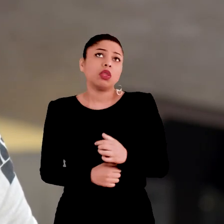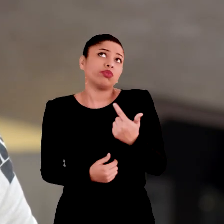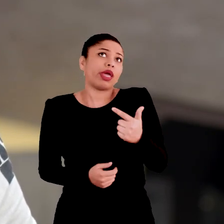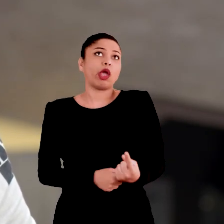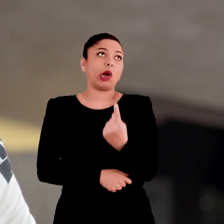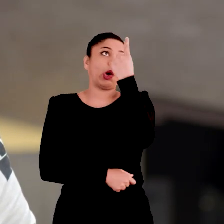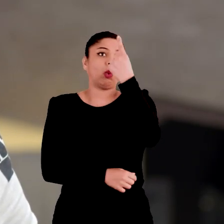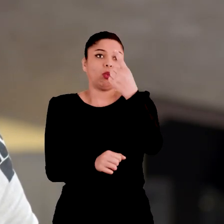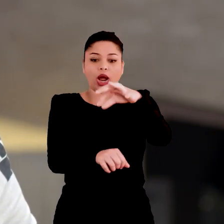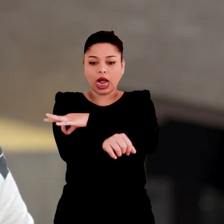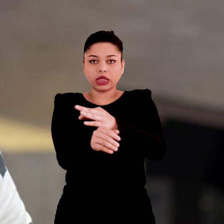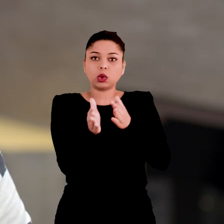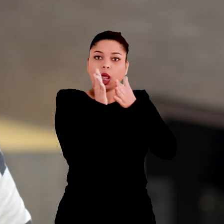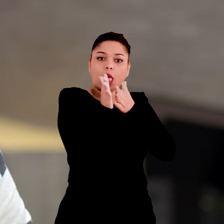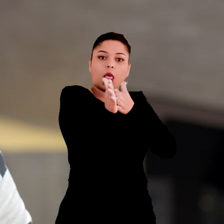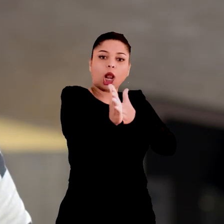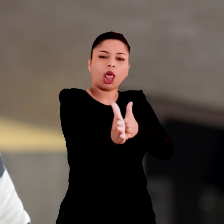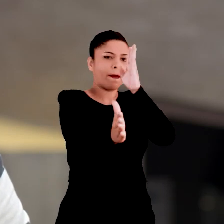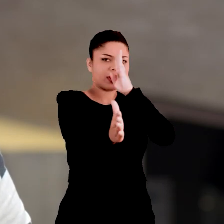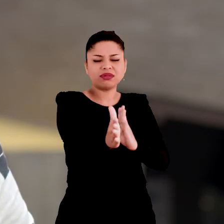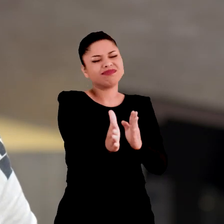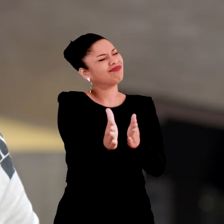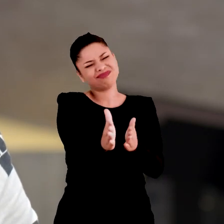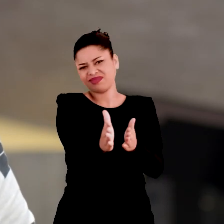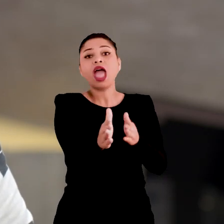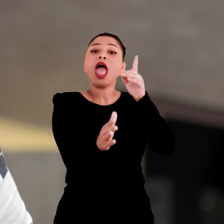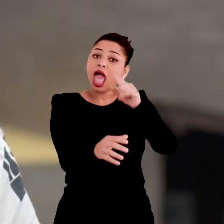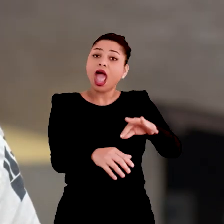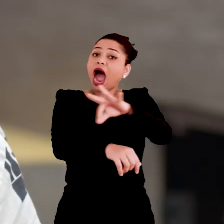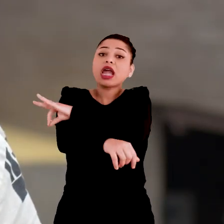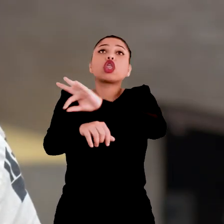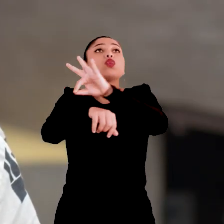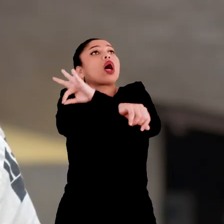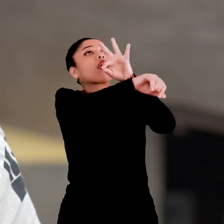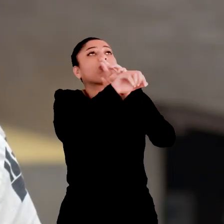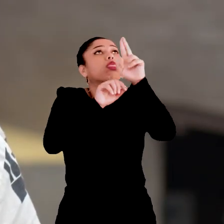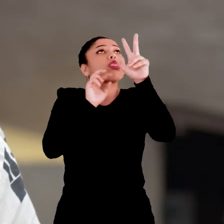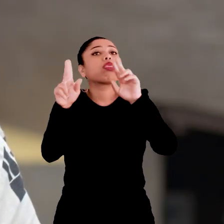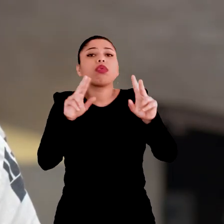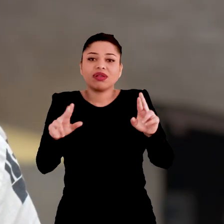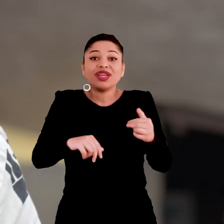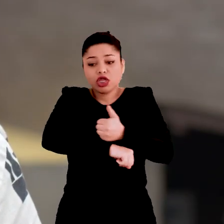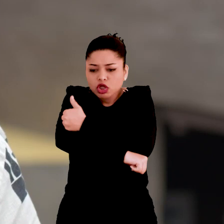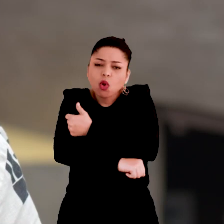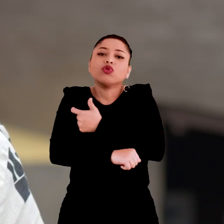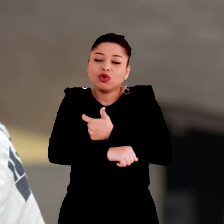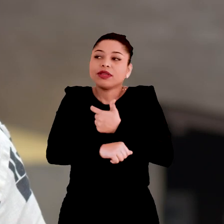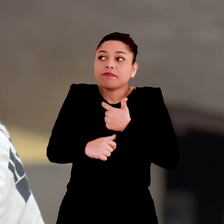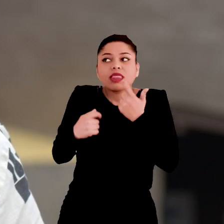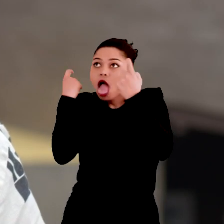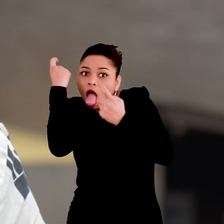arquitetura feita no Brasil, mas de que é um prêmio arquiteturas. Acho que os jurados estavam empenhados em não se preocupar com